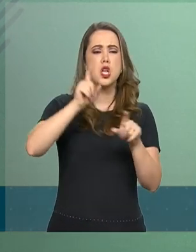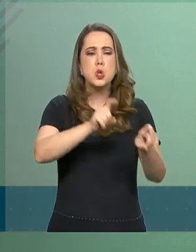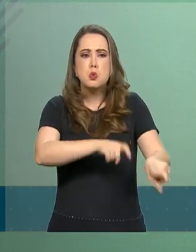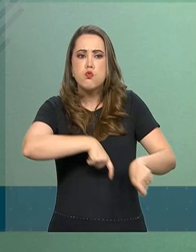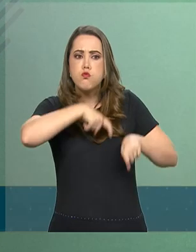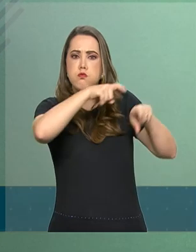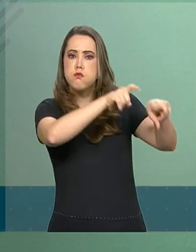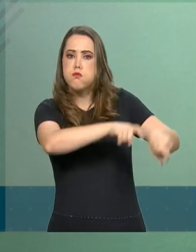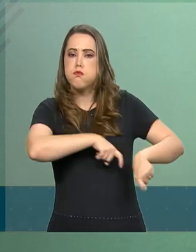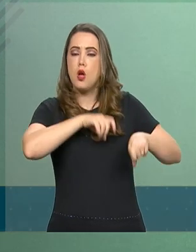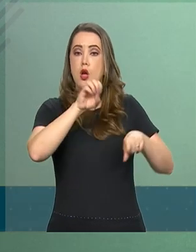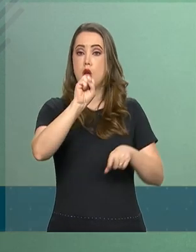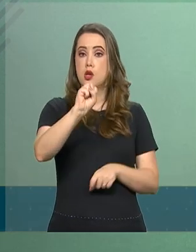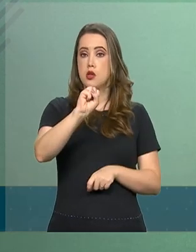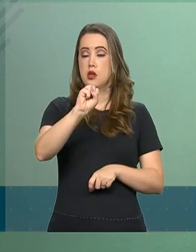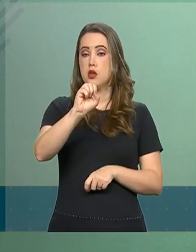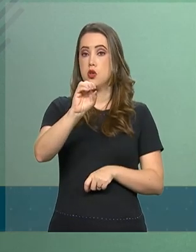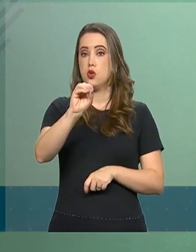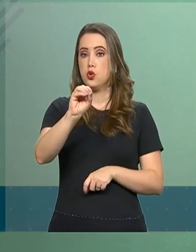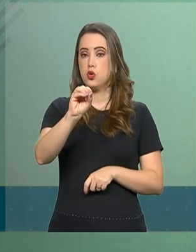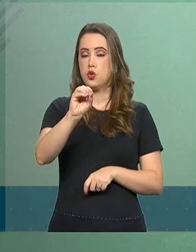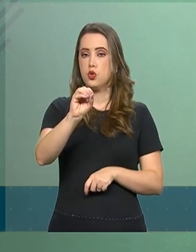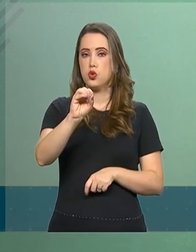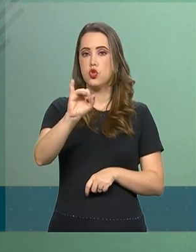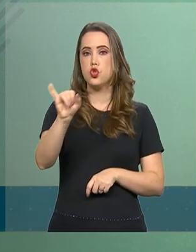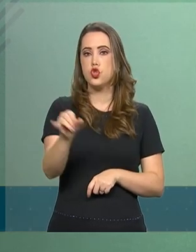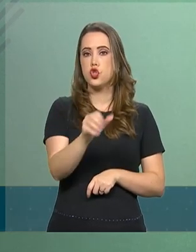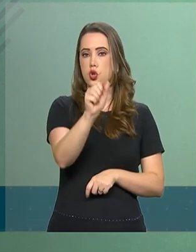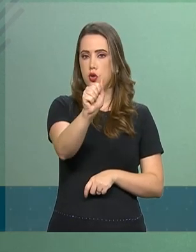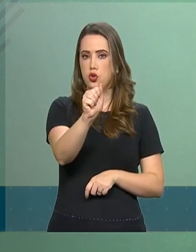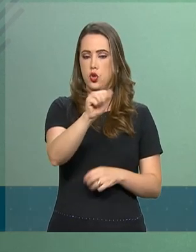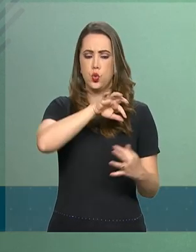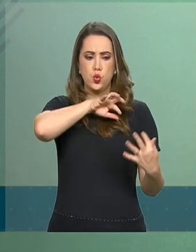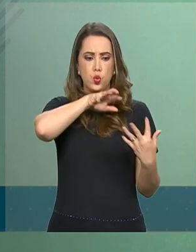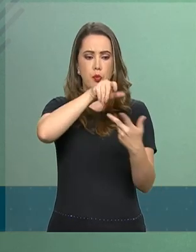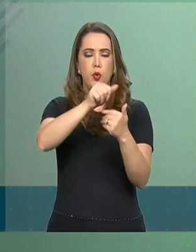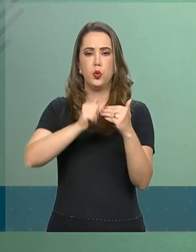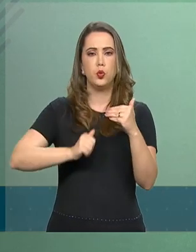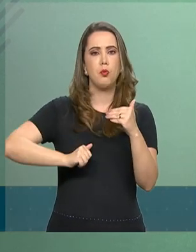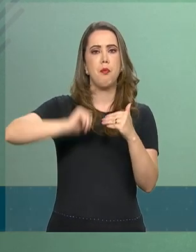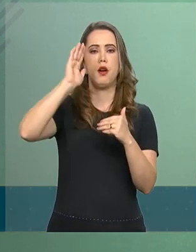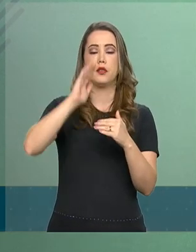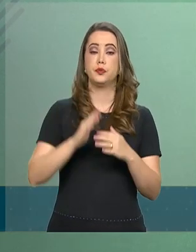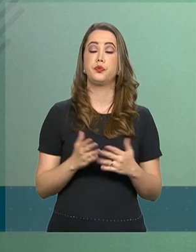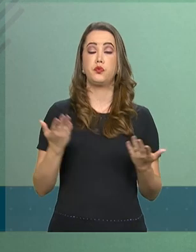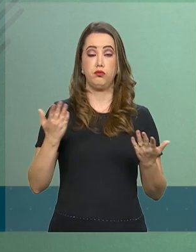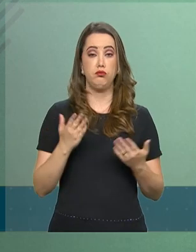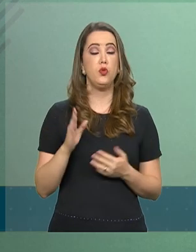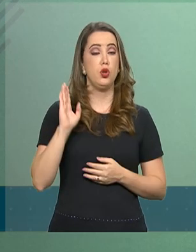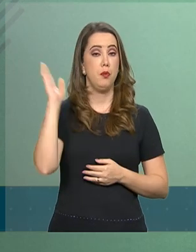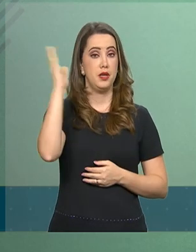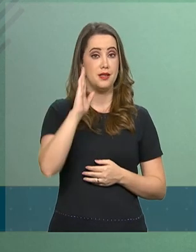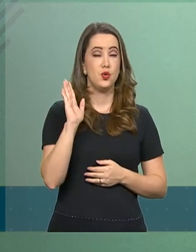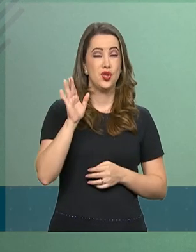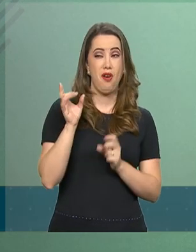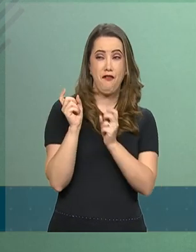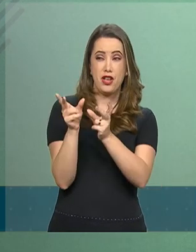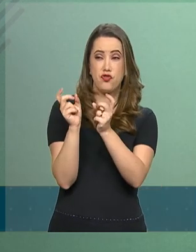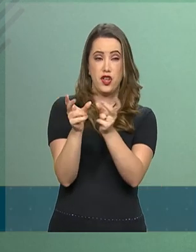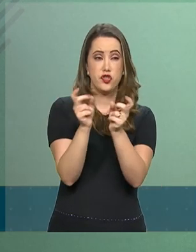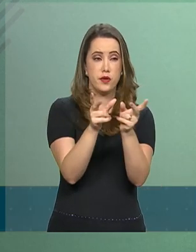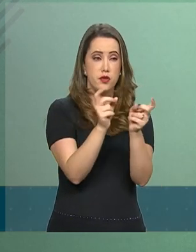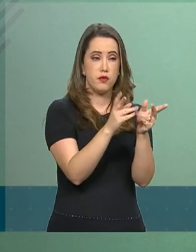mundo o país que já é o maior exportador da oleaginosa deve colher